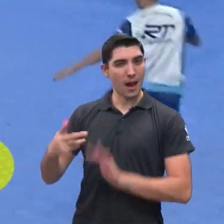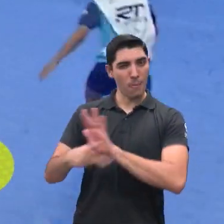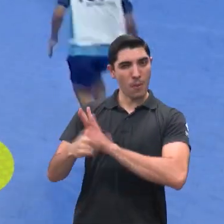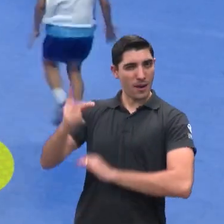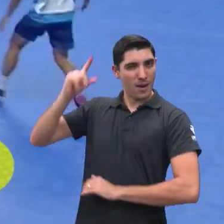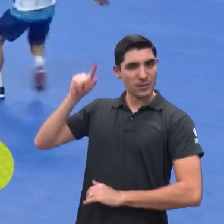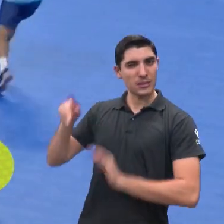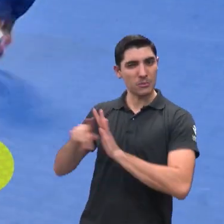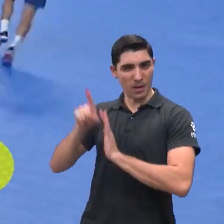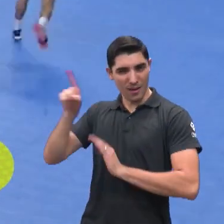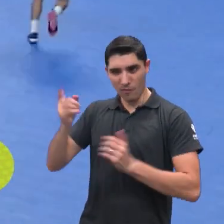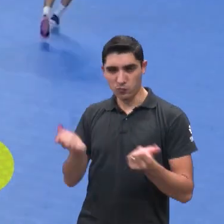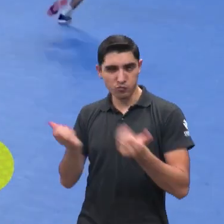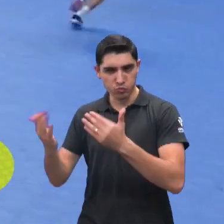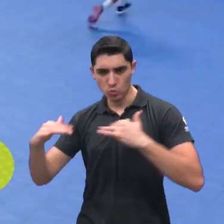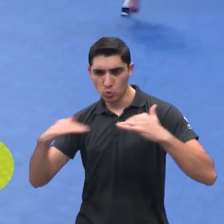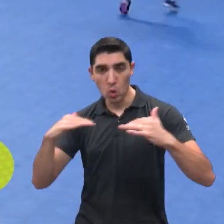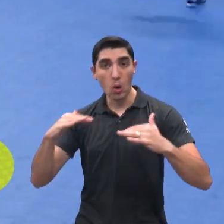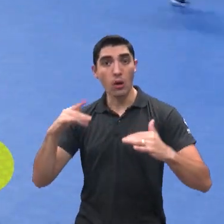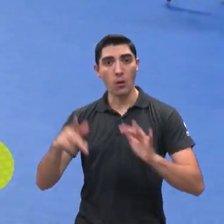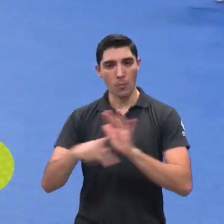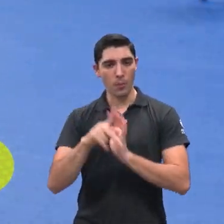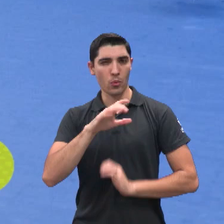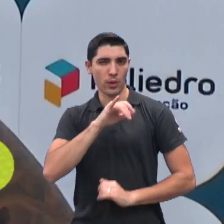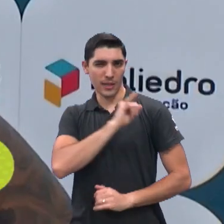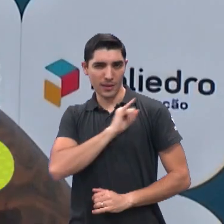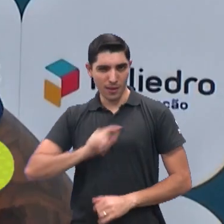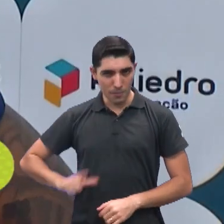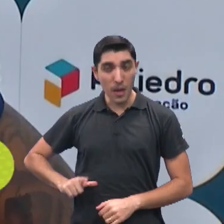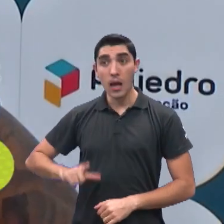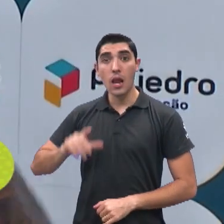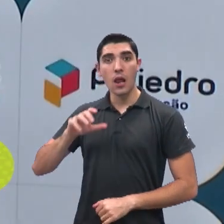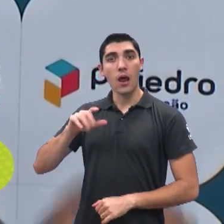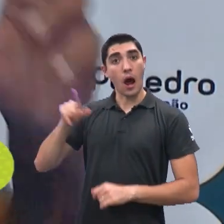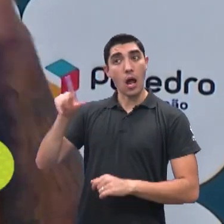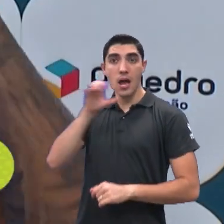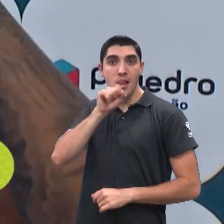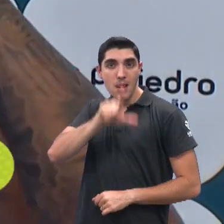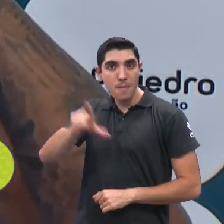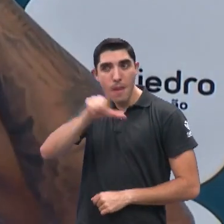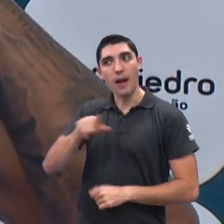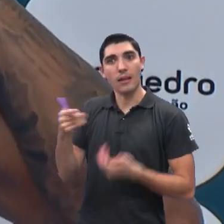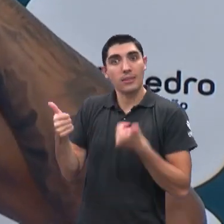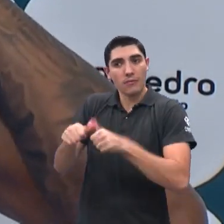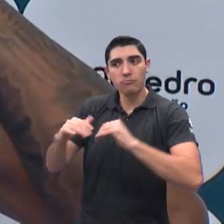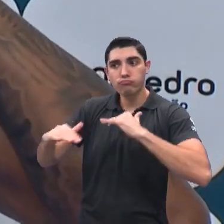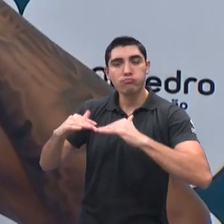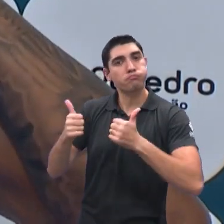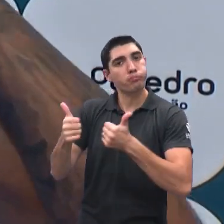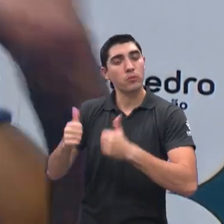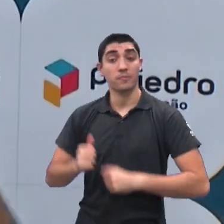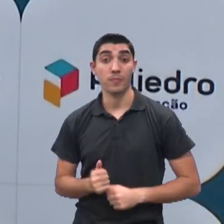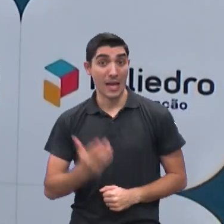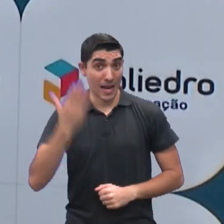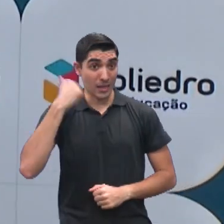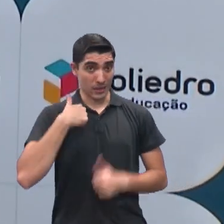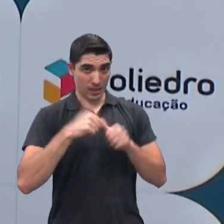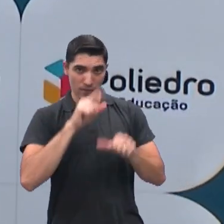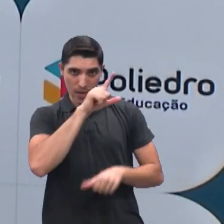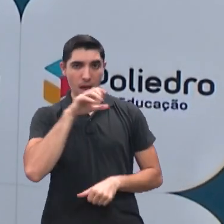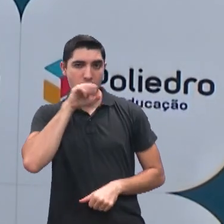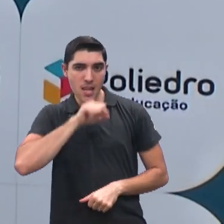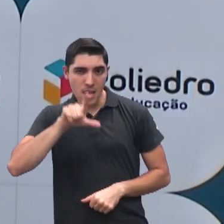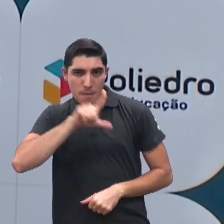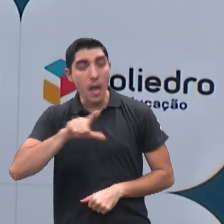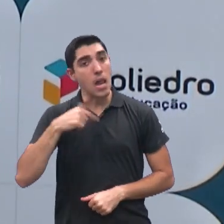foi contratado para ser o homem-gol da equipe. Lá em Limeira fui feliz pra caramba lá, o tempo que passei lá, pude ajudar